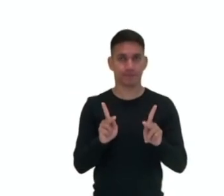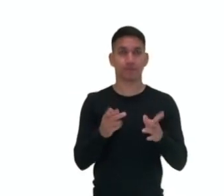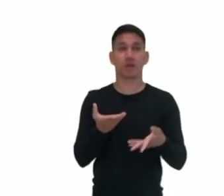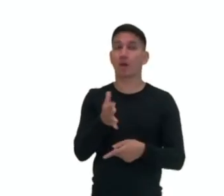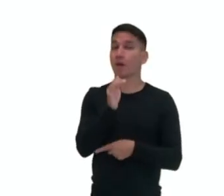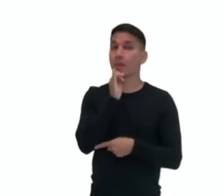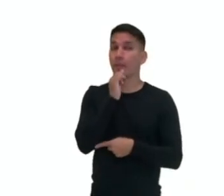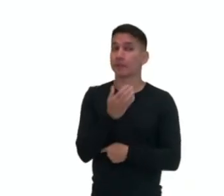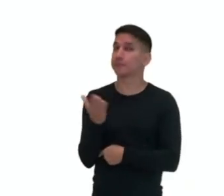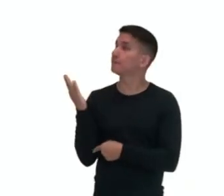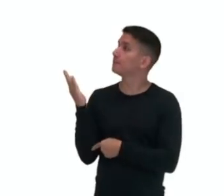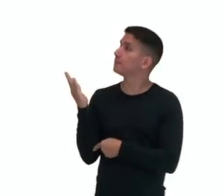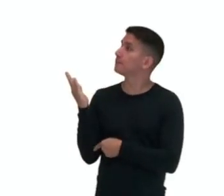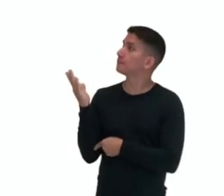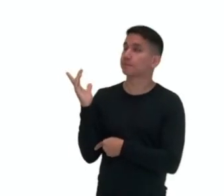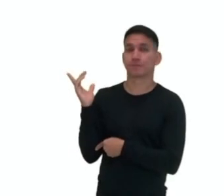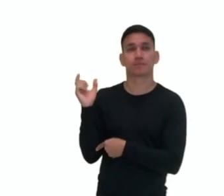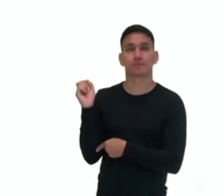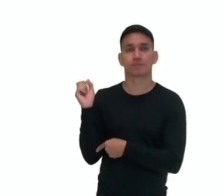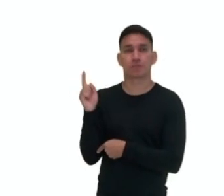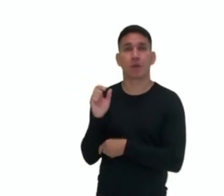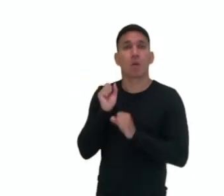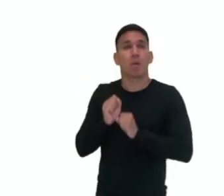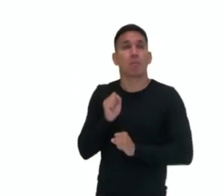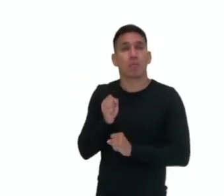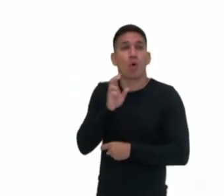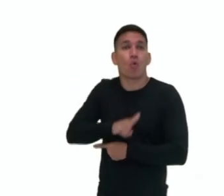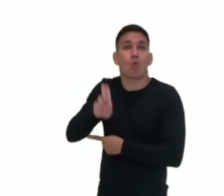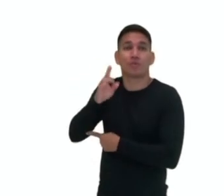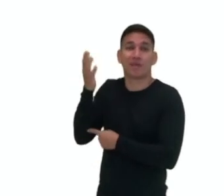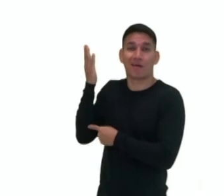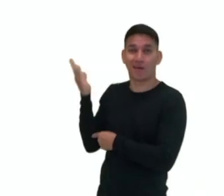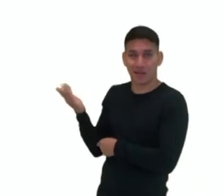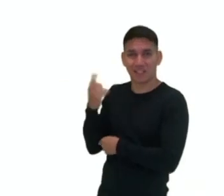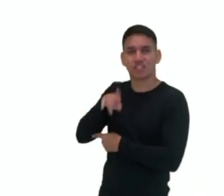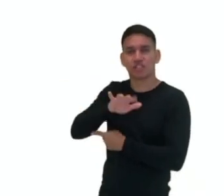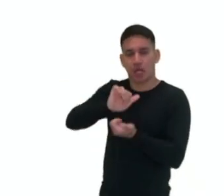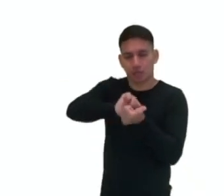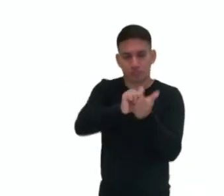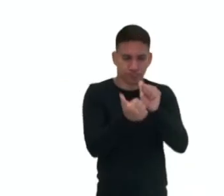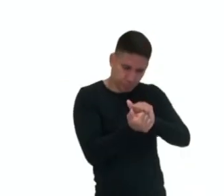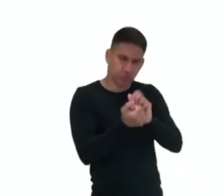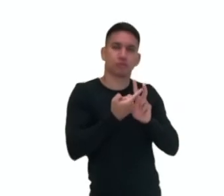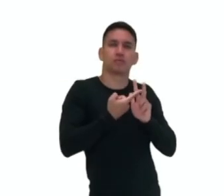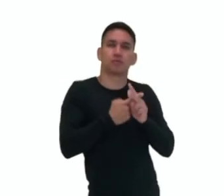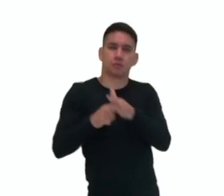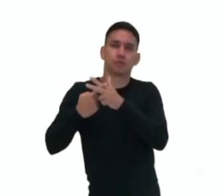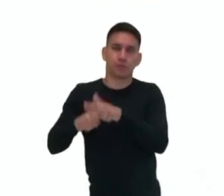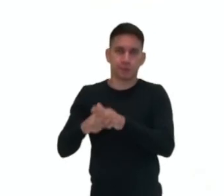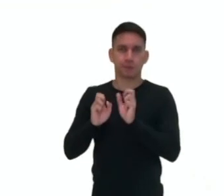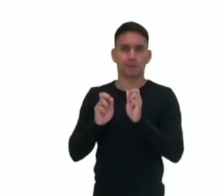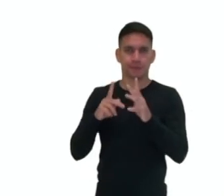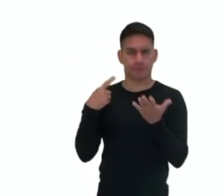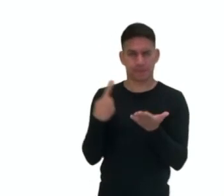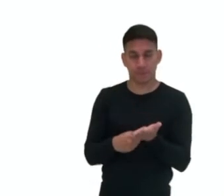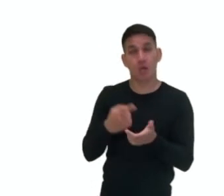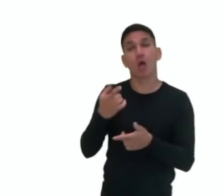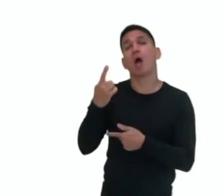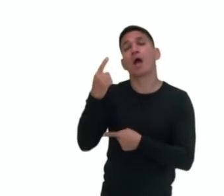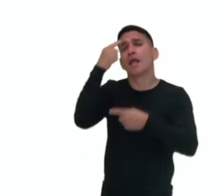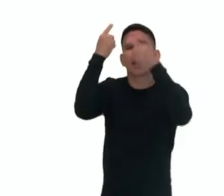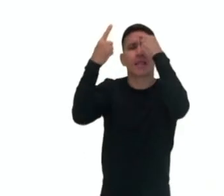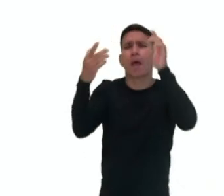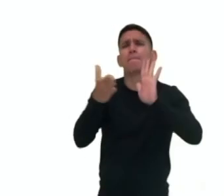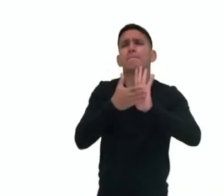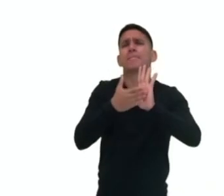Ó, você poderia até usar essa aqui que você reformulou também, combinado? Então, qual que é a ideia maior